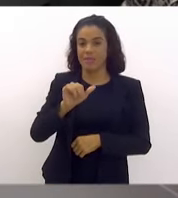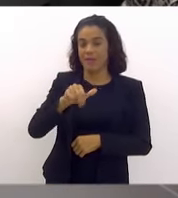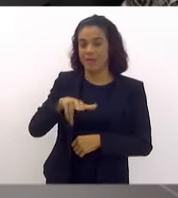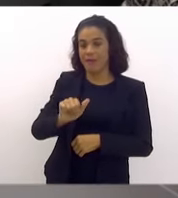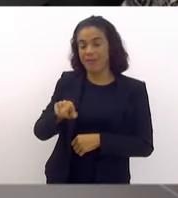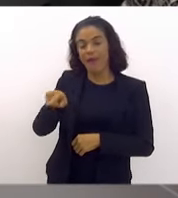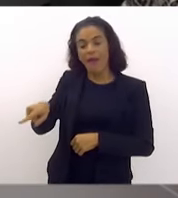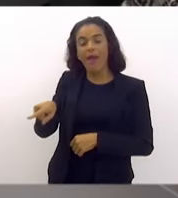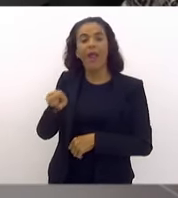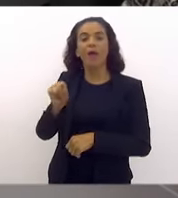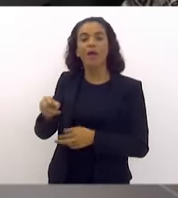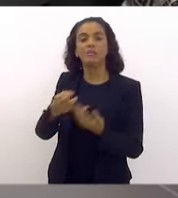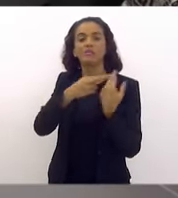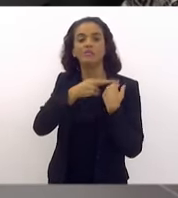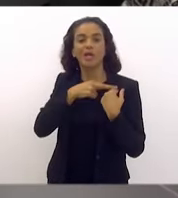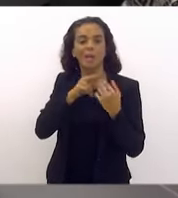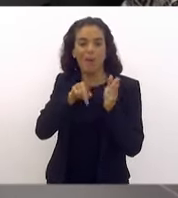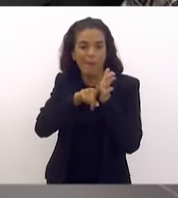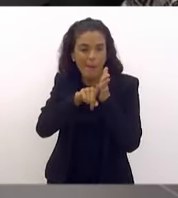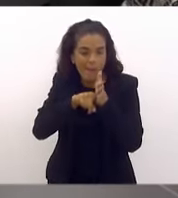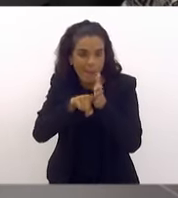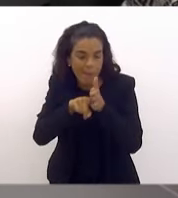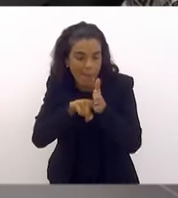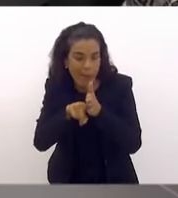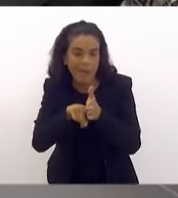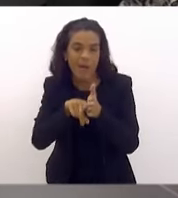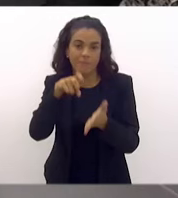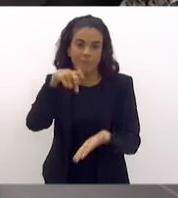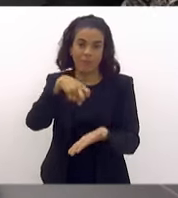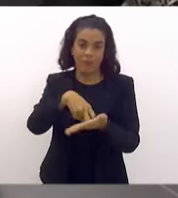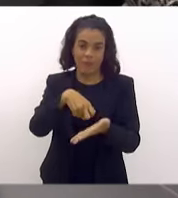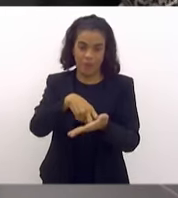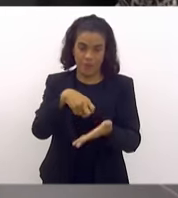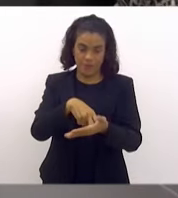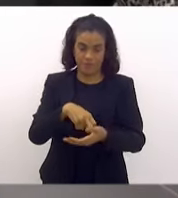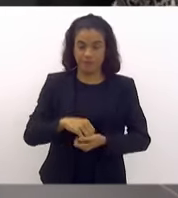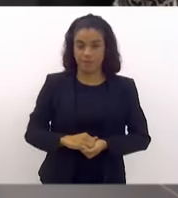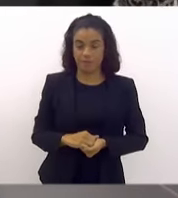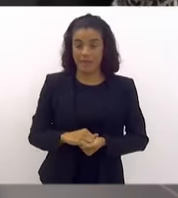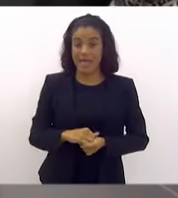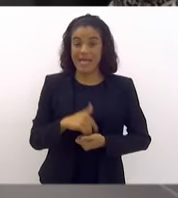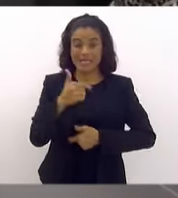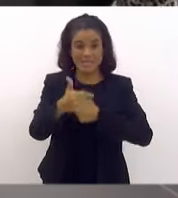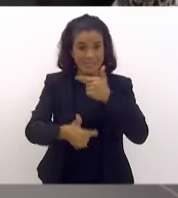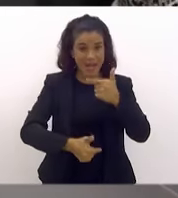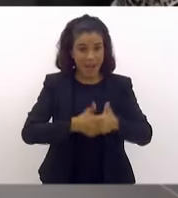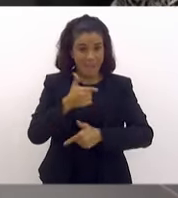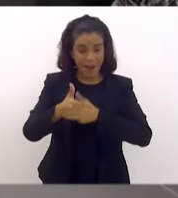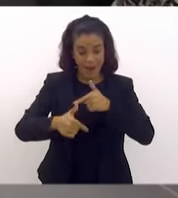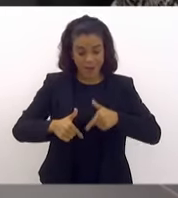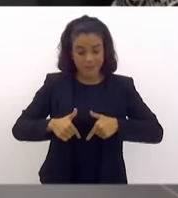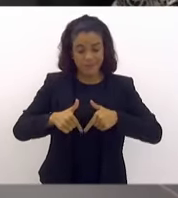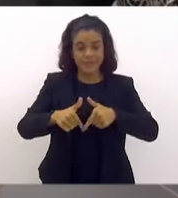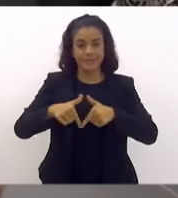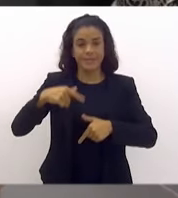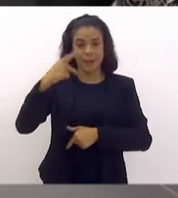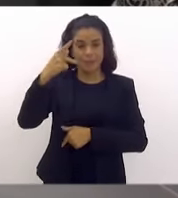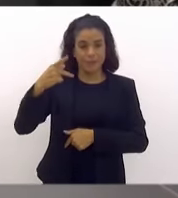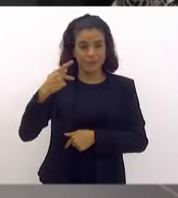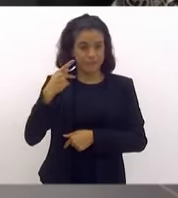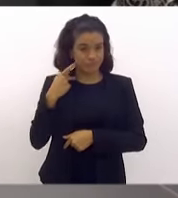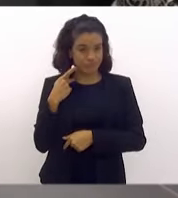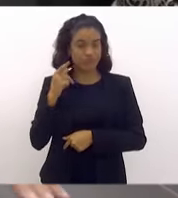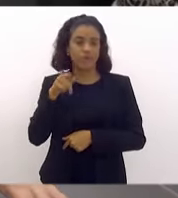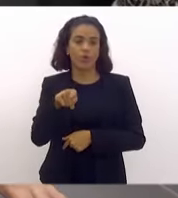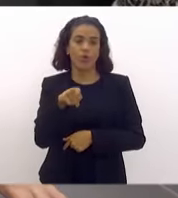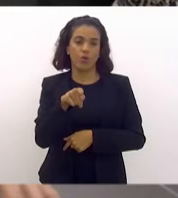investigação penal posteriormente esse trabalho desenvolvido pela promotoria de investigação penal Ou seja